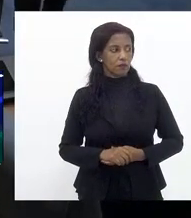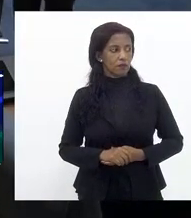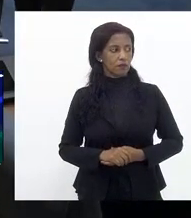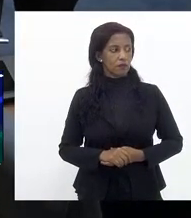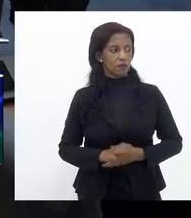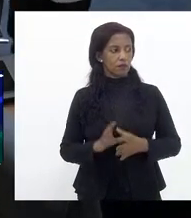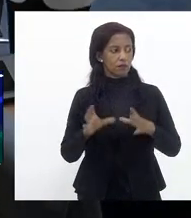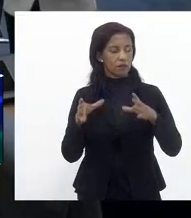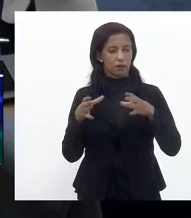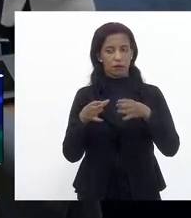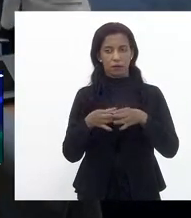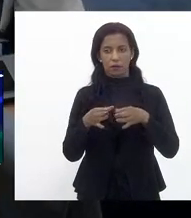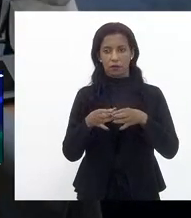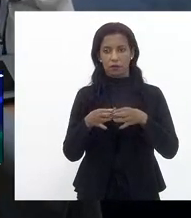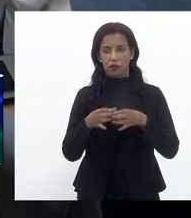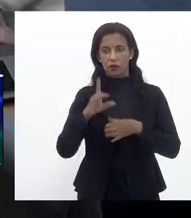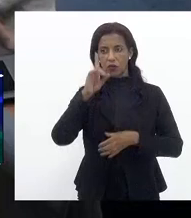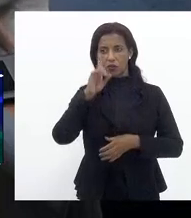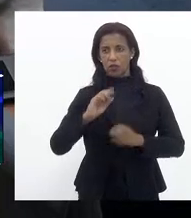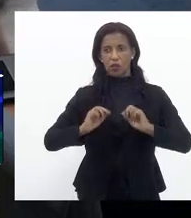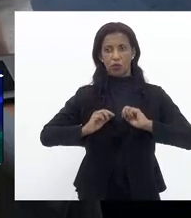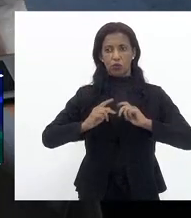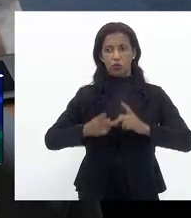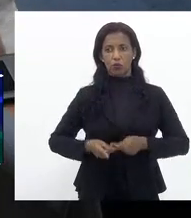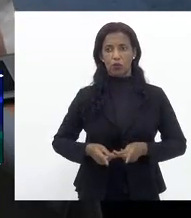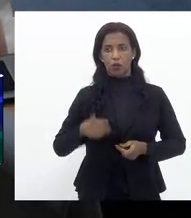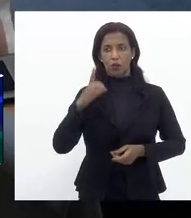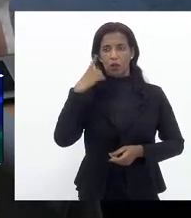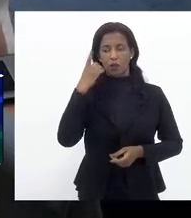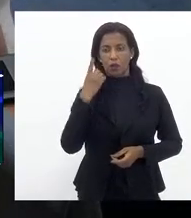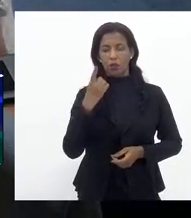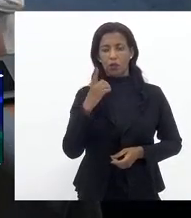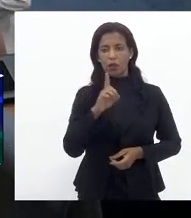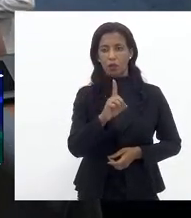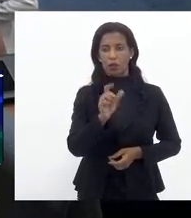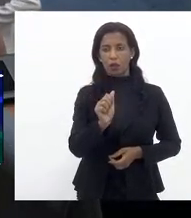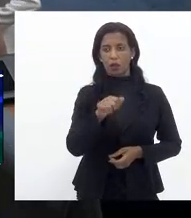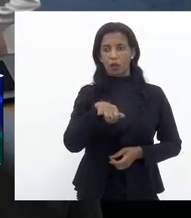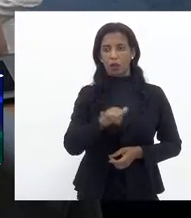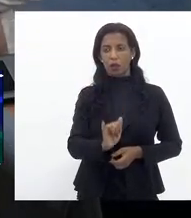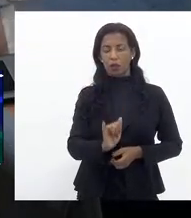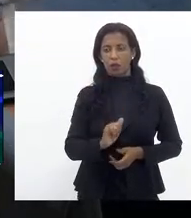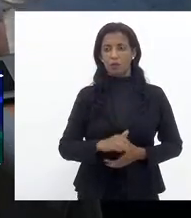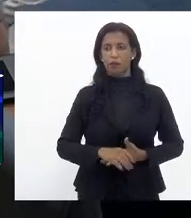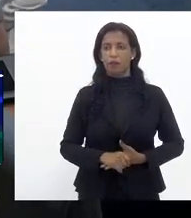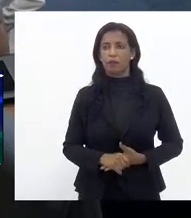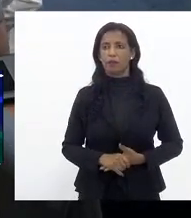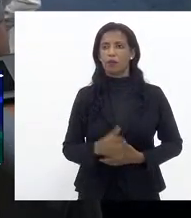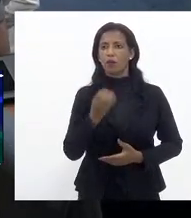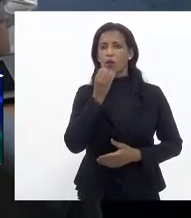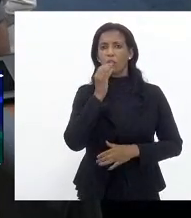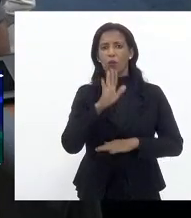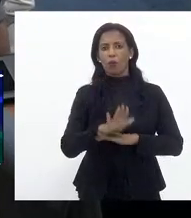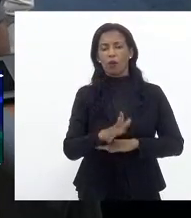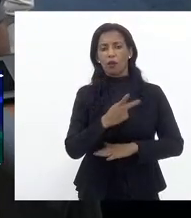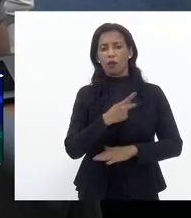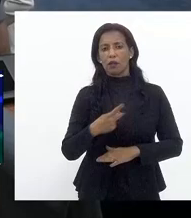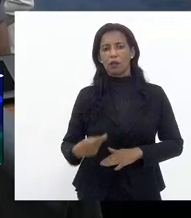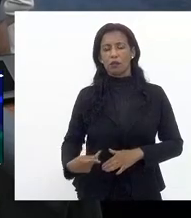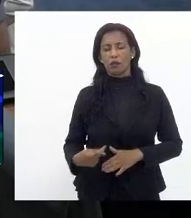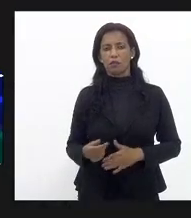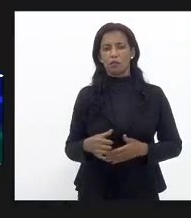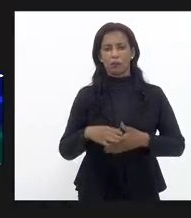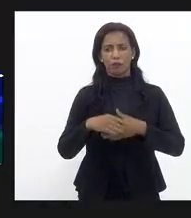Pela Comissão de Defesa dos Direitos Humanos e Cidadania, deputada Dani Monteiro. Boa tarde, presidente.